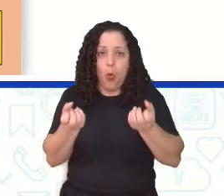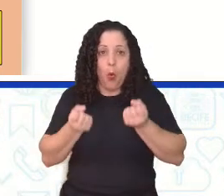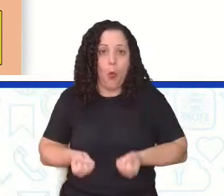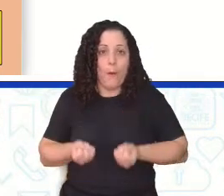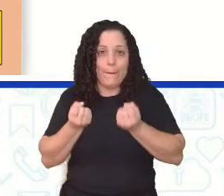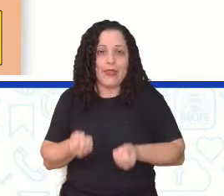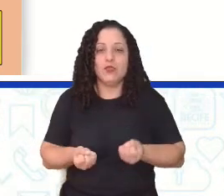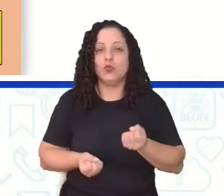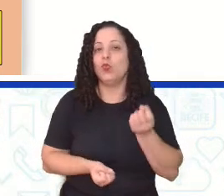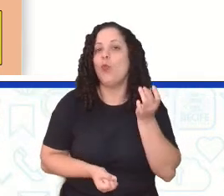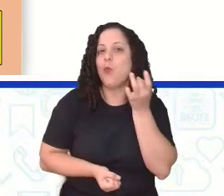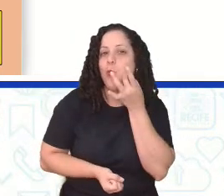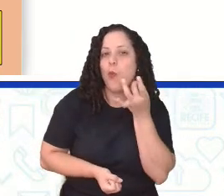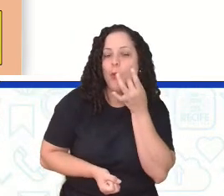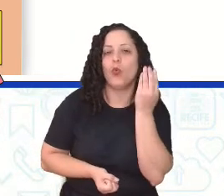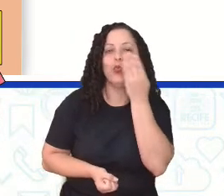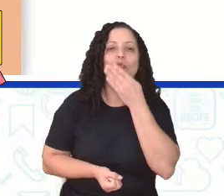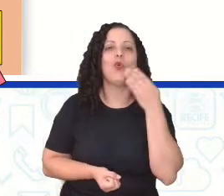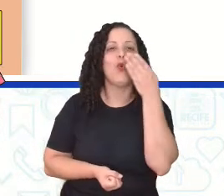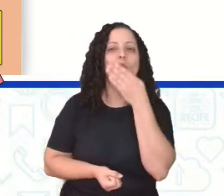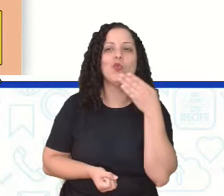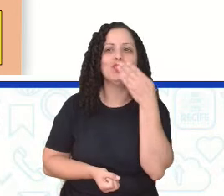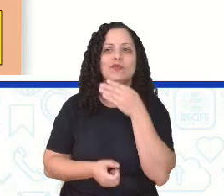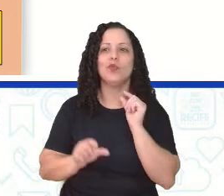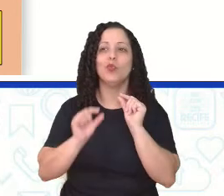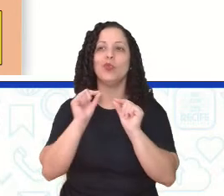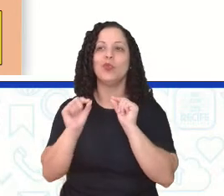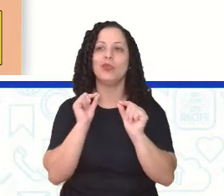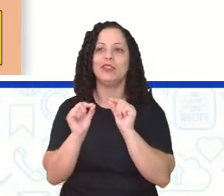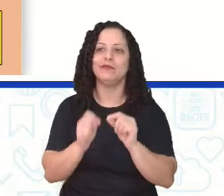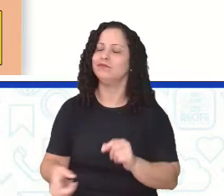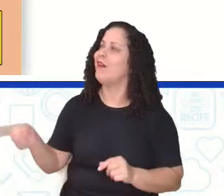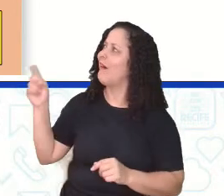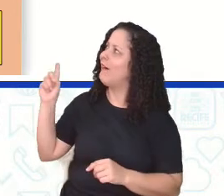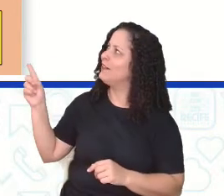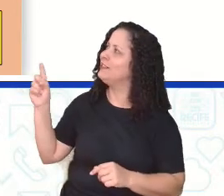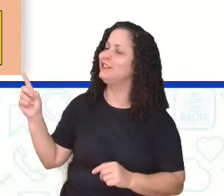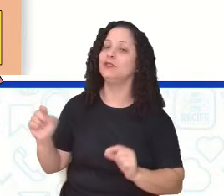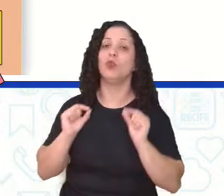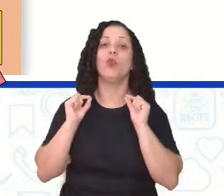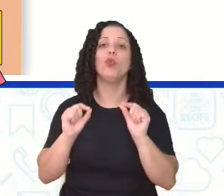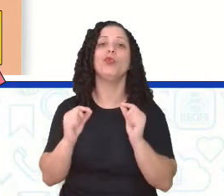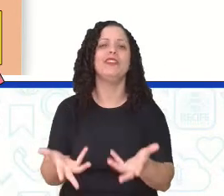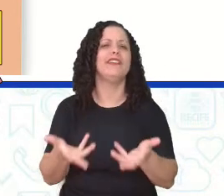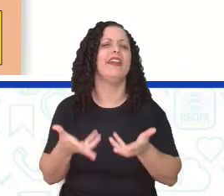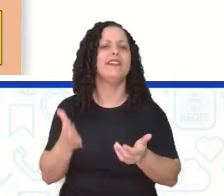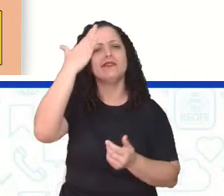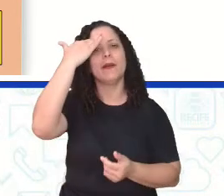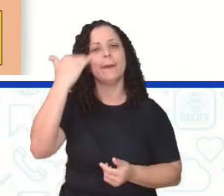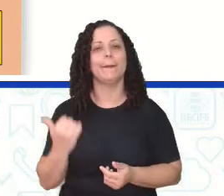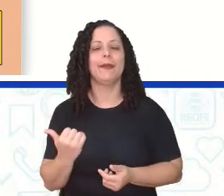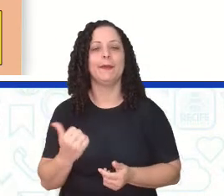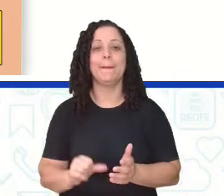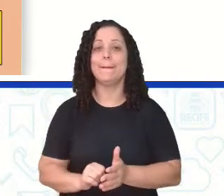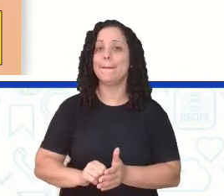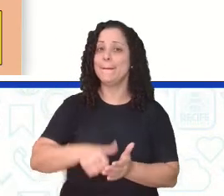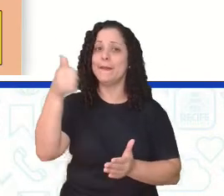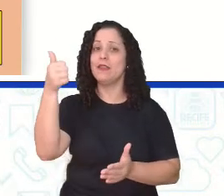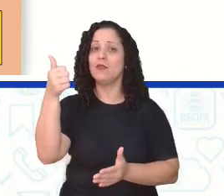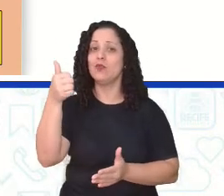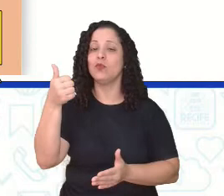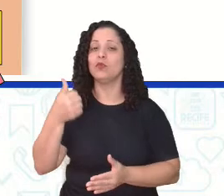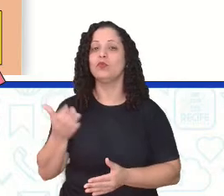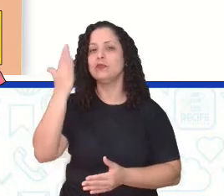bombons. Ora, o que você quer aí nessa questão? Primeira coisa, quais operações, uma